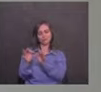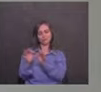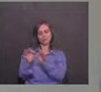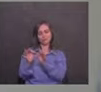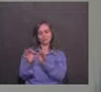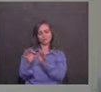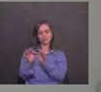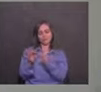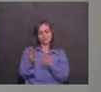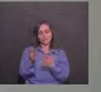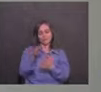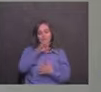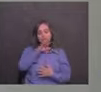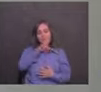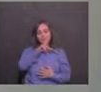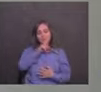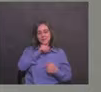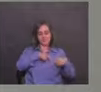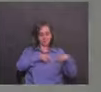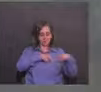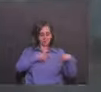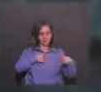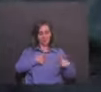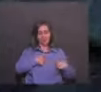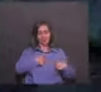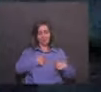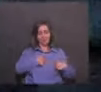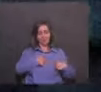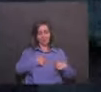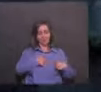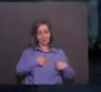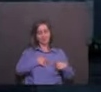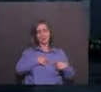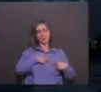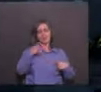O coração da mãe, que acompanhou toda a vida de Jesus, seu filho,